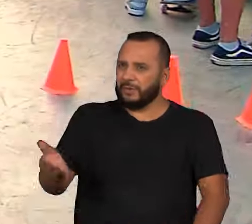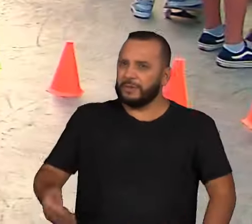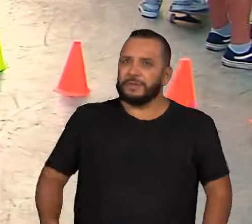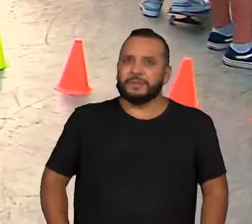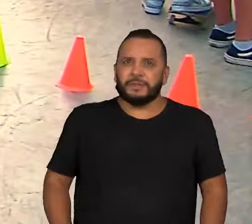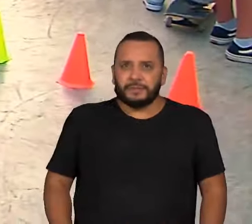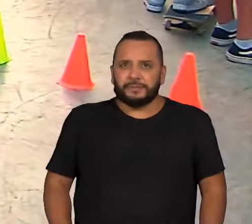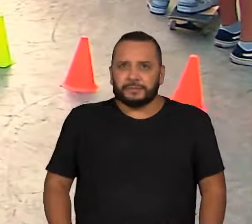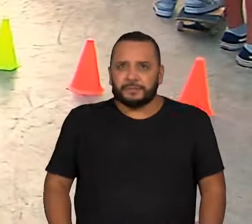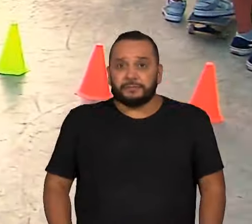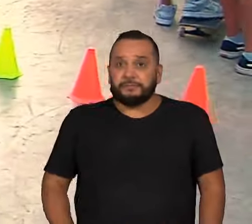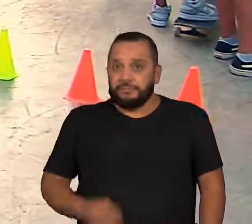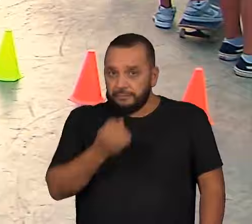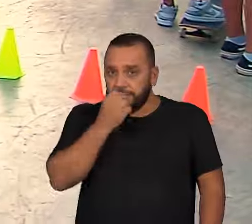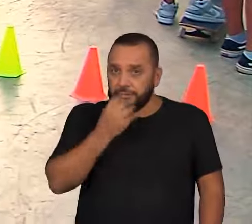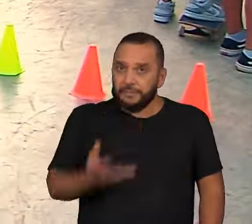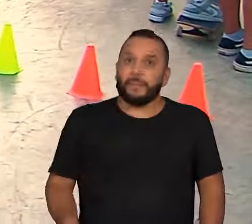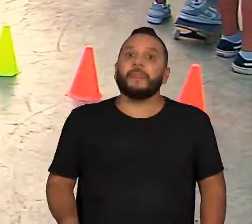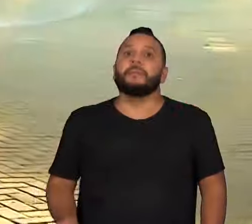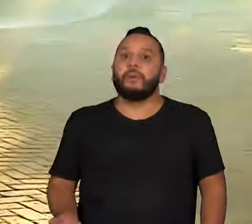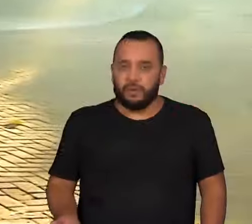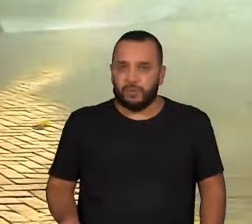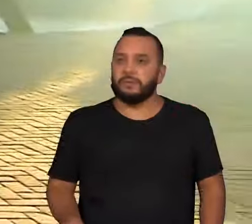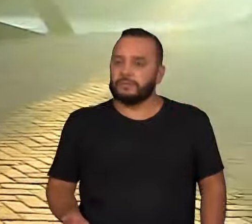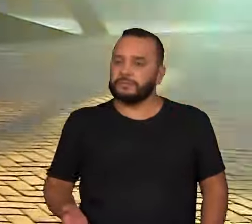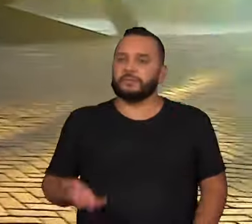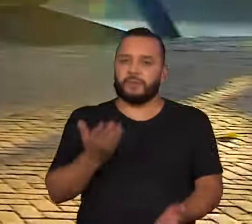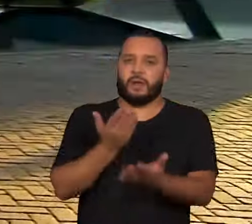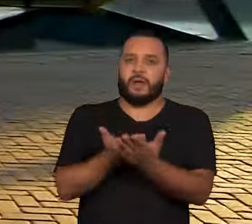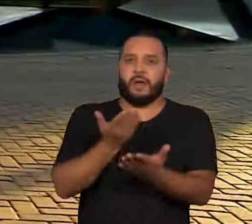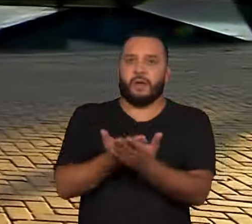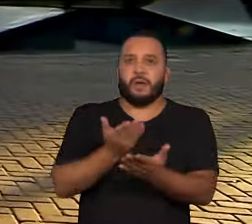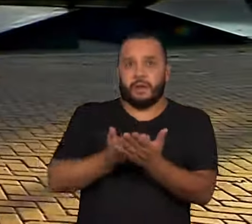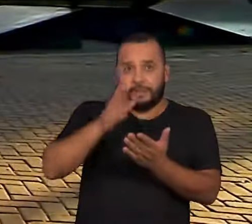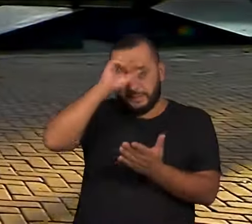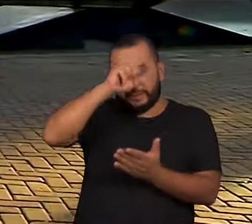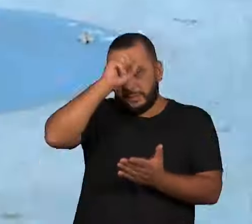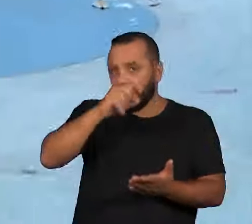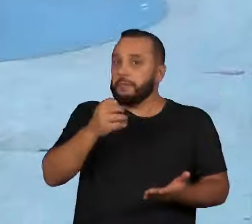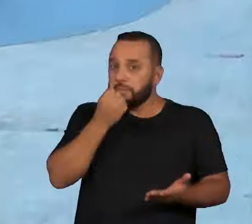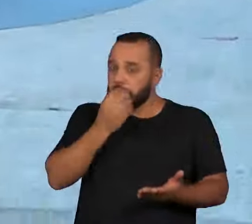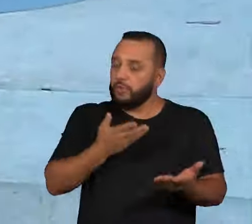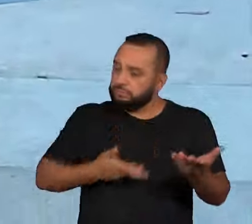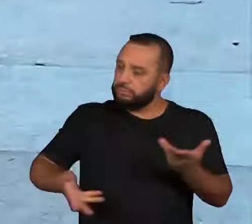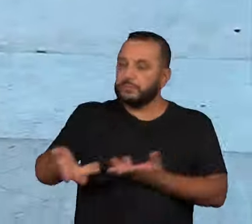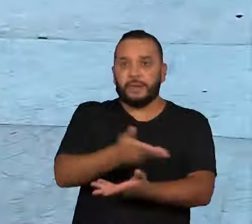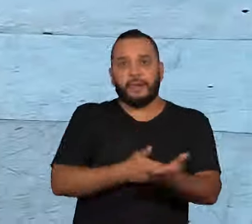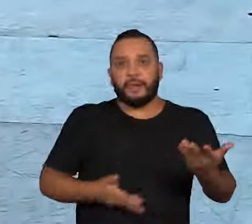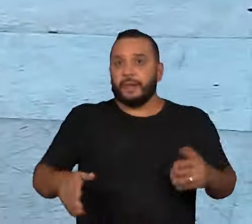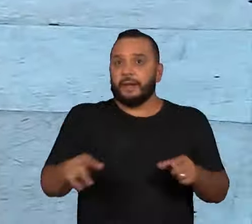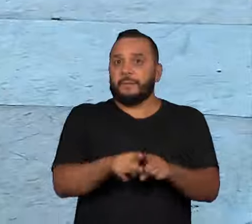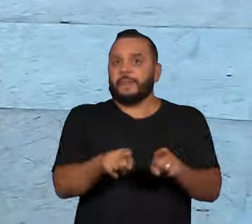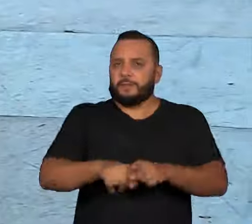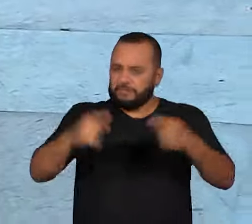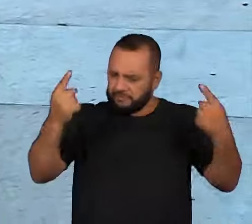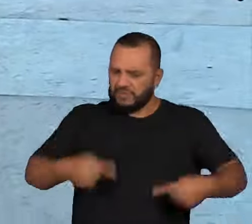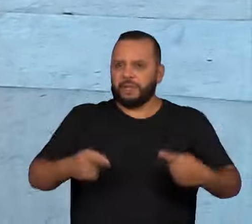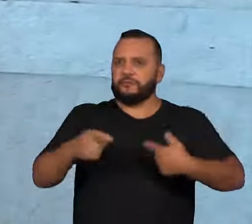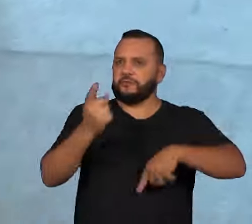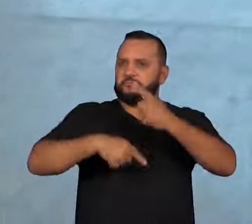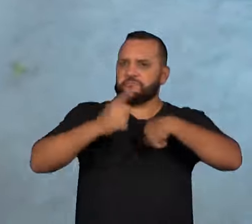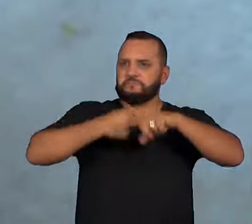Os benefícios das aulas são muitos. Possibilitam o convívio coletivo, a superação de desafios,